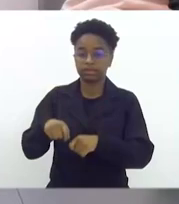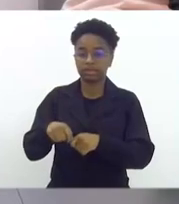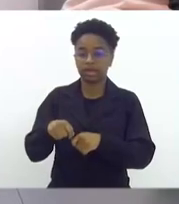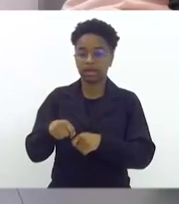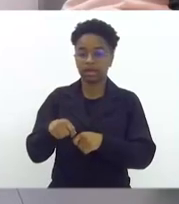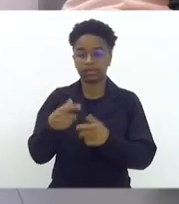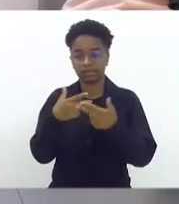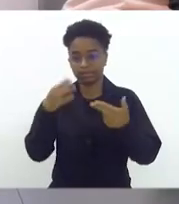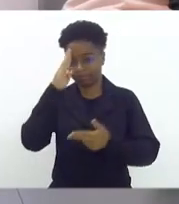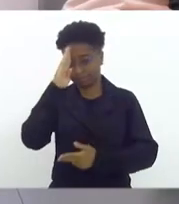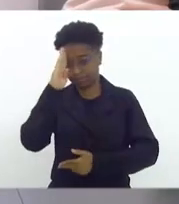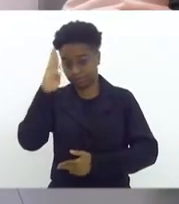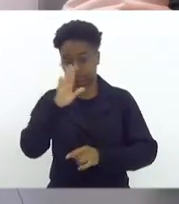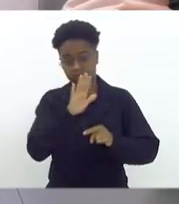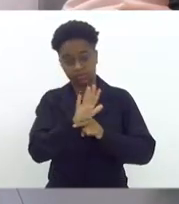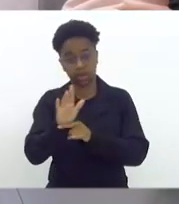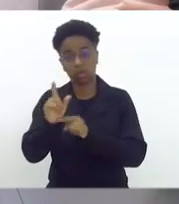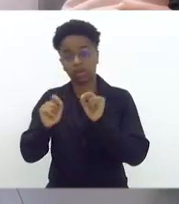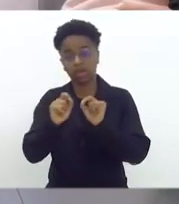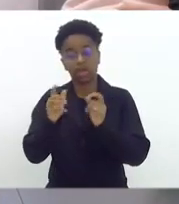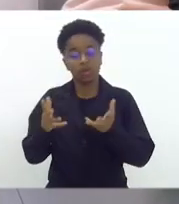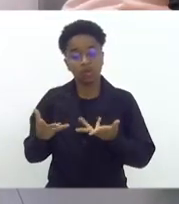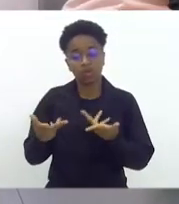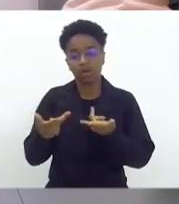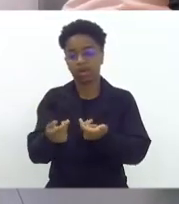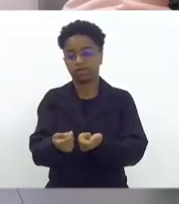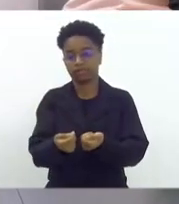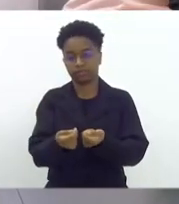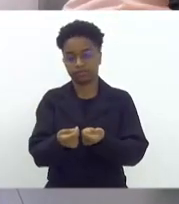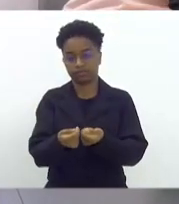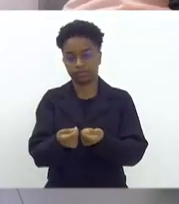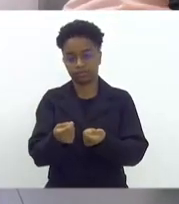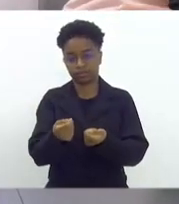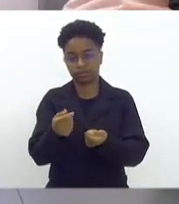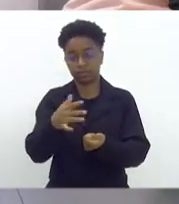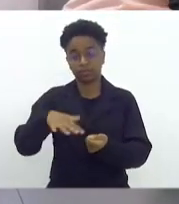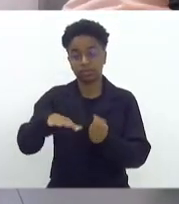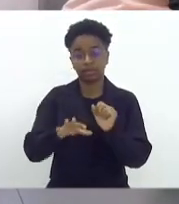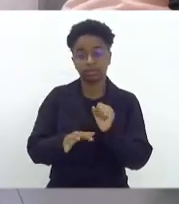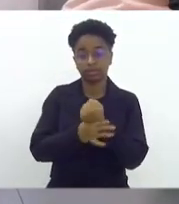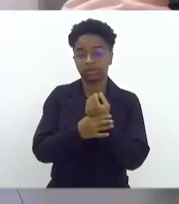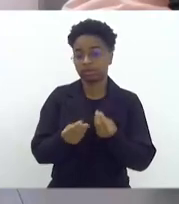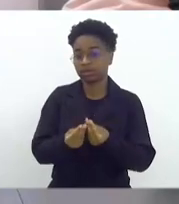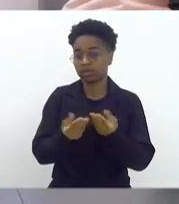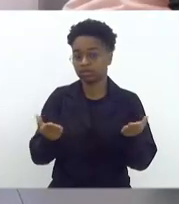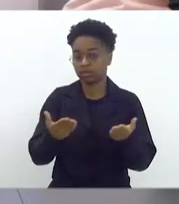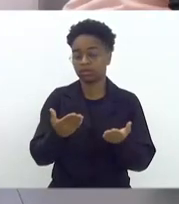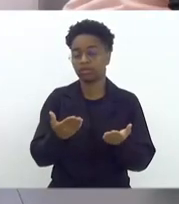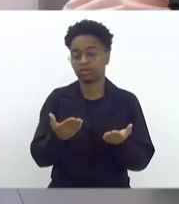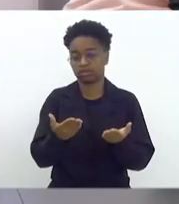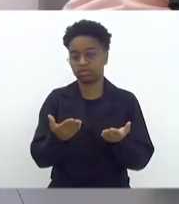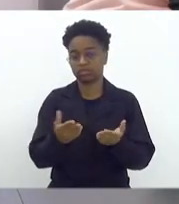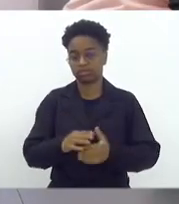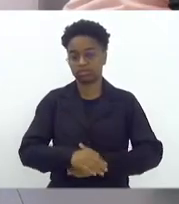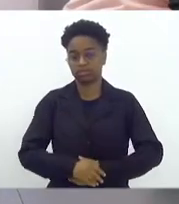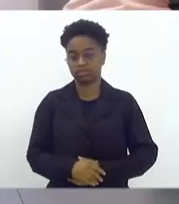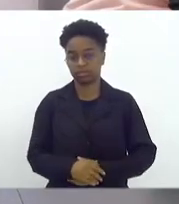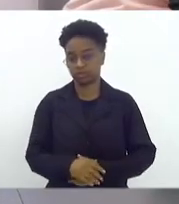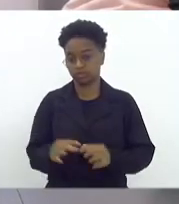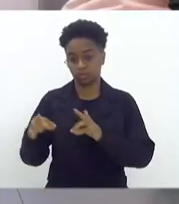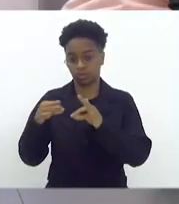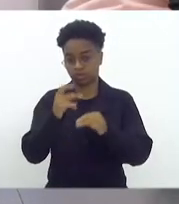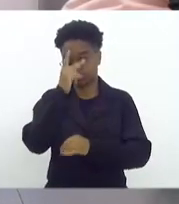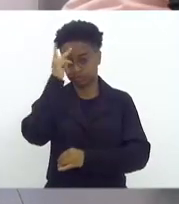que é qualificação qualificar o poder de assegurar segurança para todo mundo né